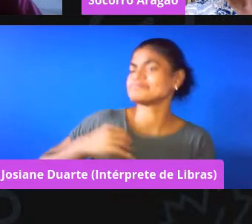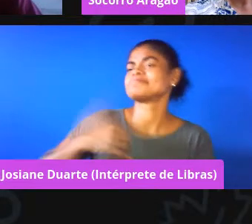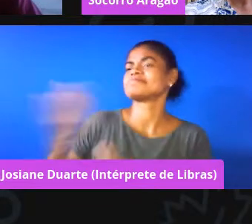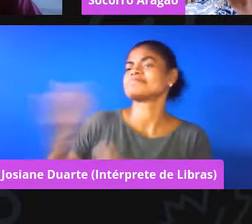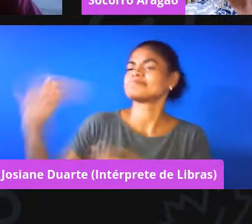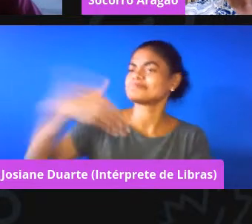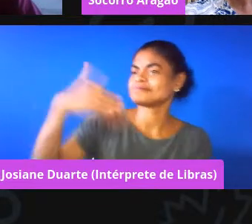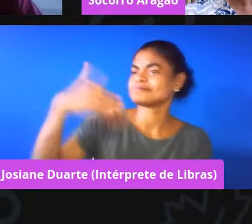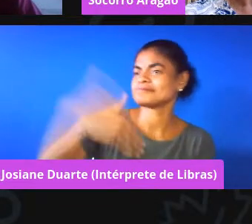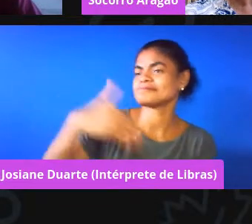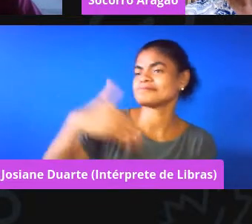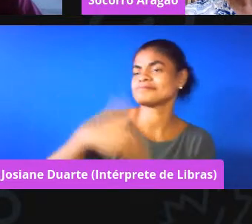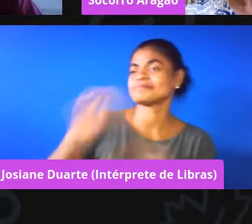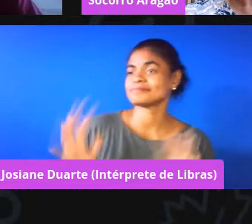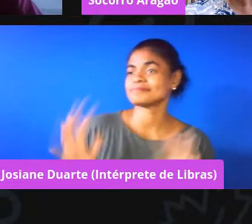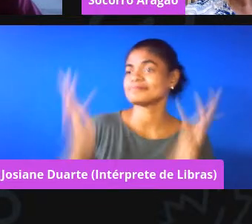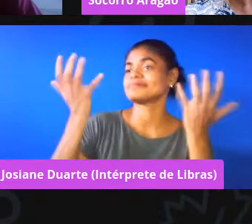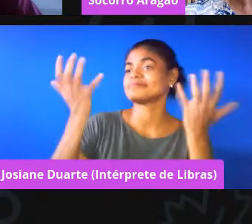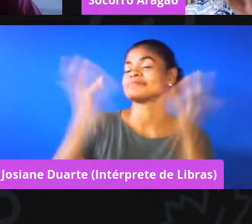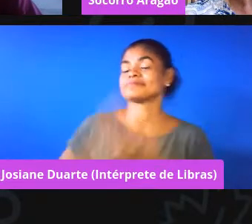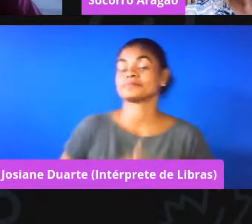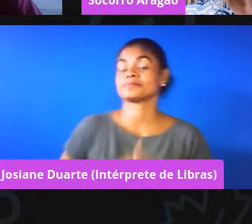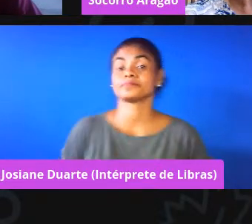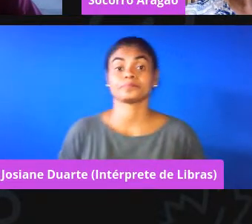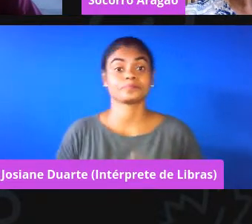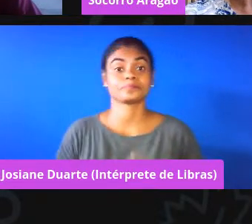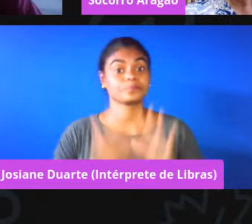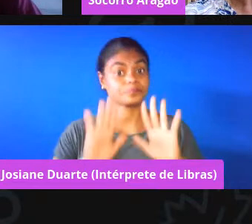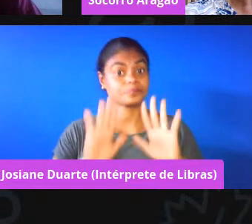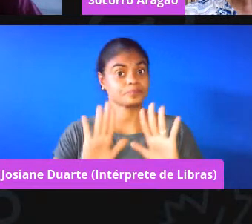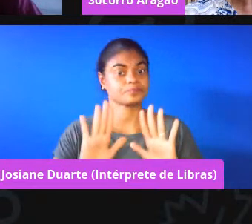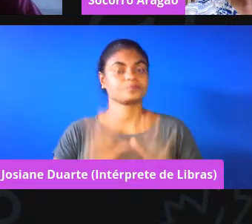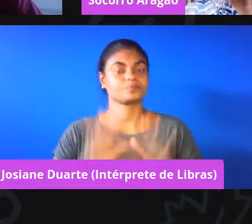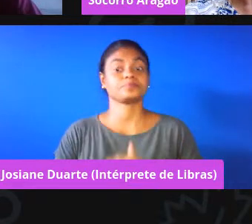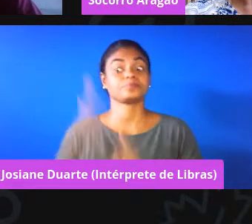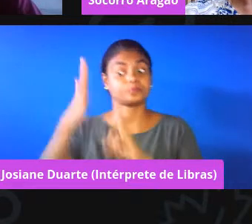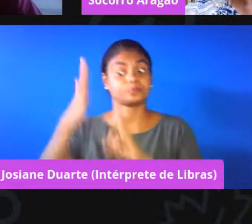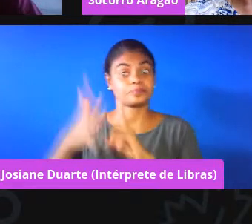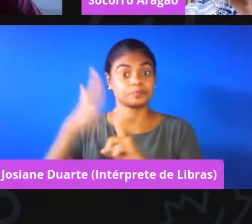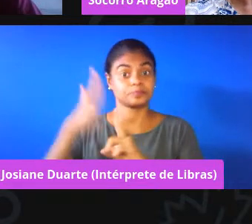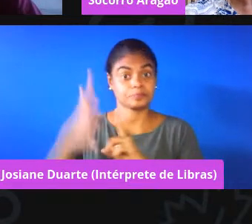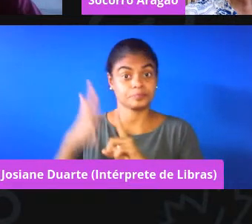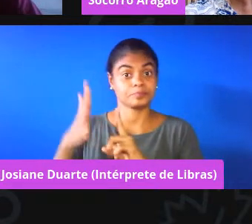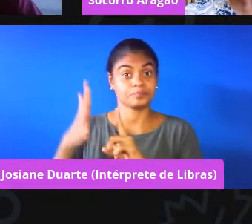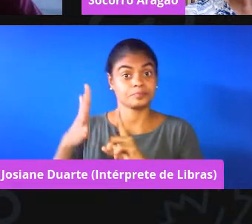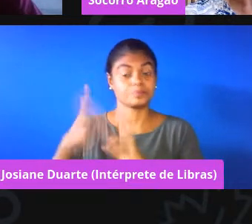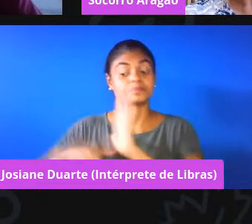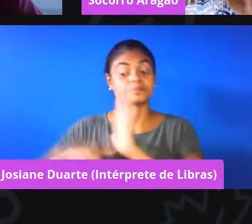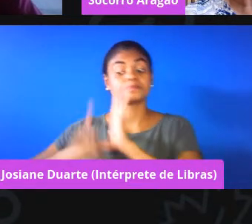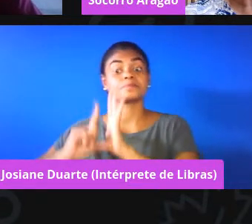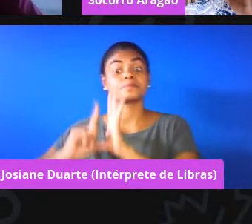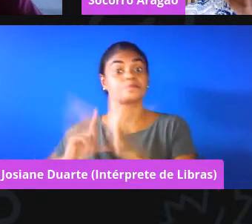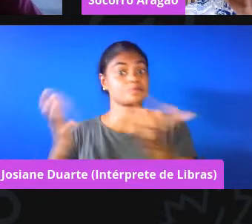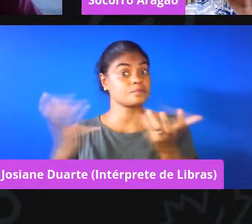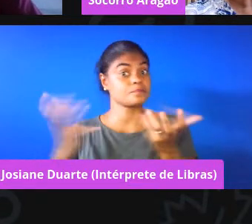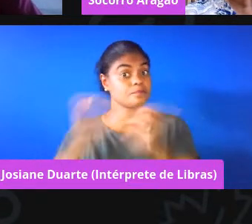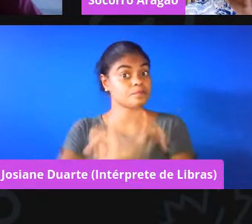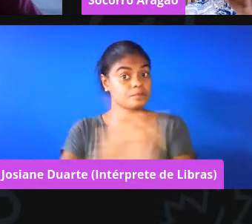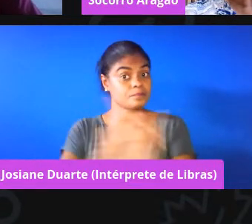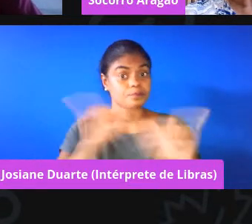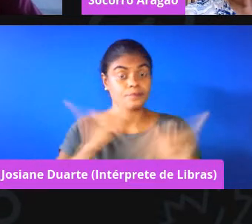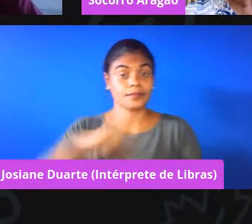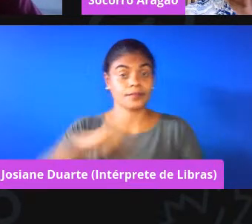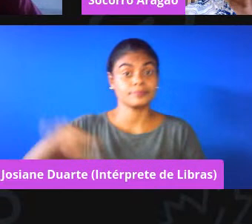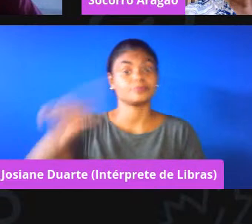mesa. Antes de iniciarmos a nossa palestra, eu tenho alguns informes justamente para